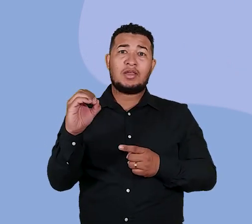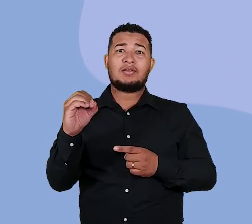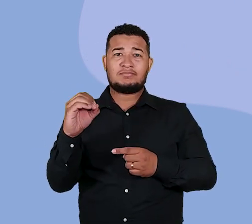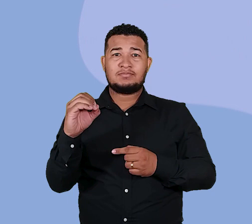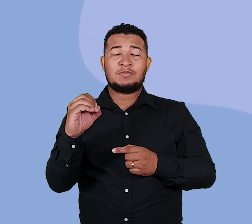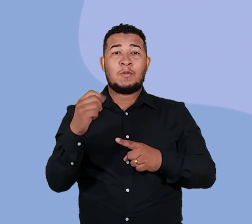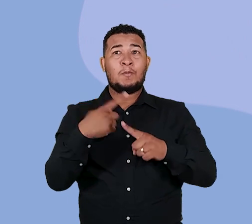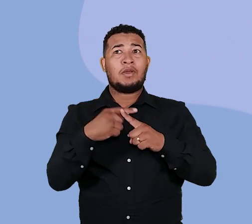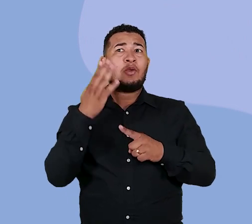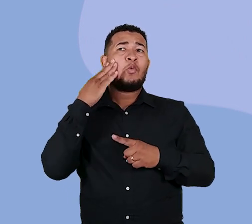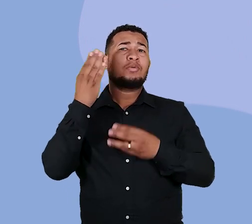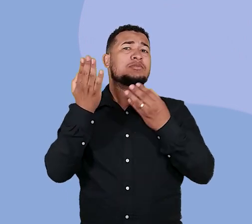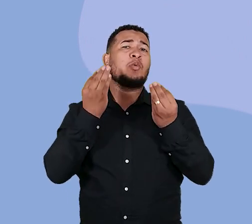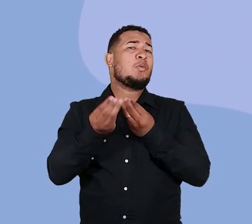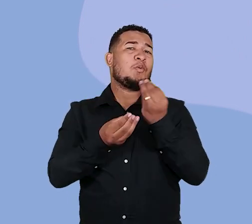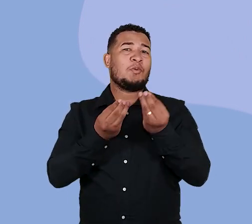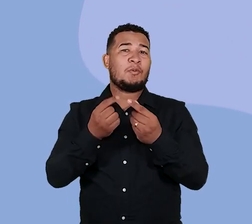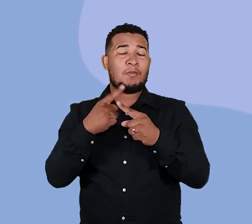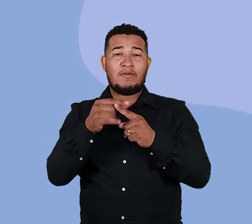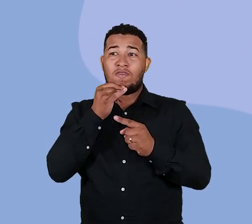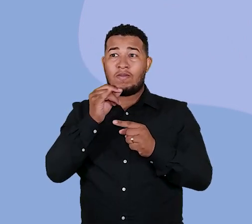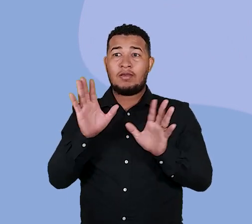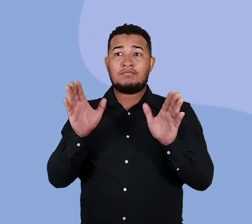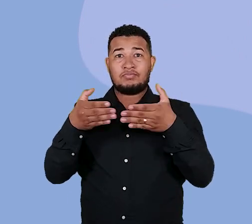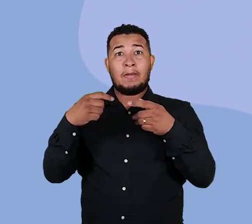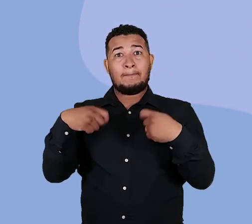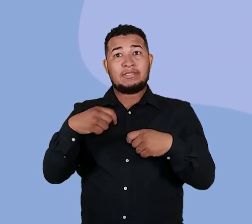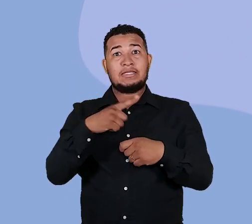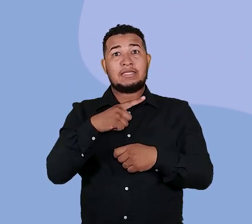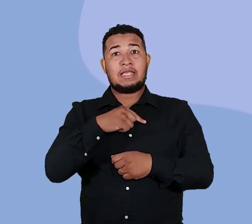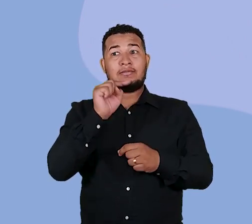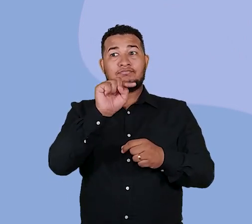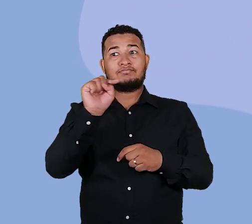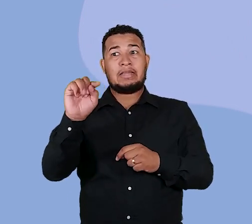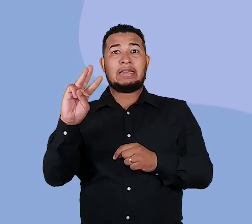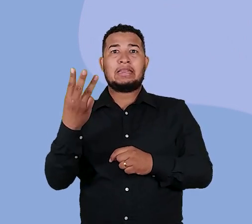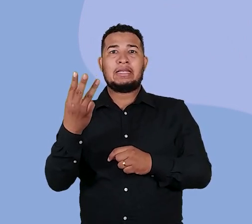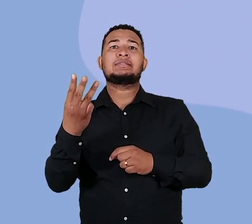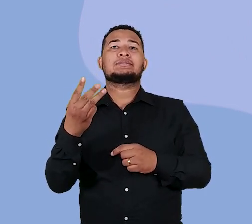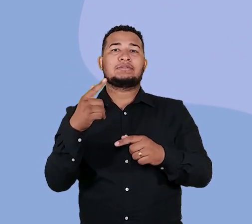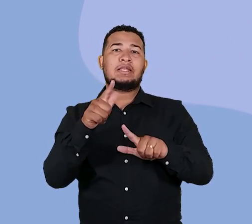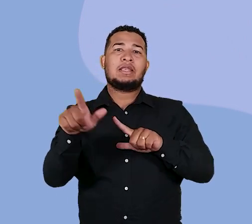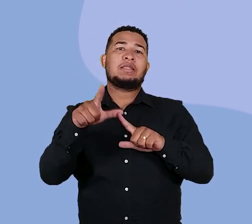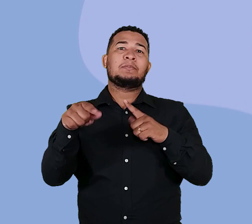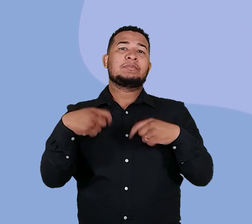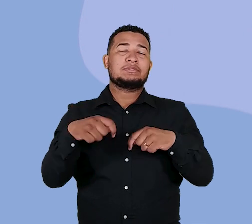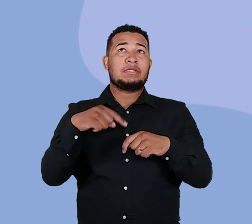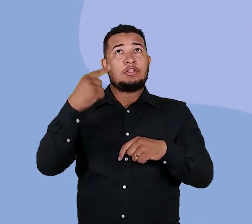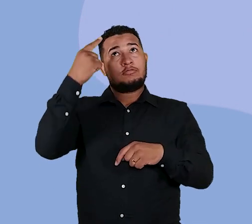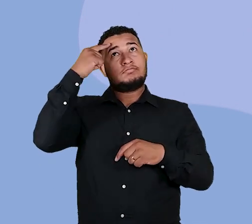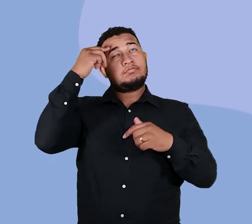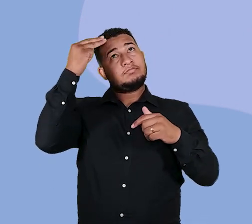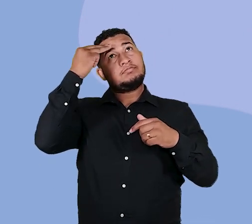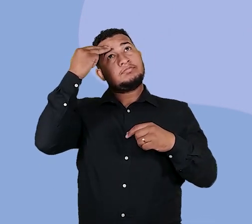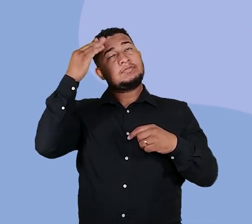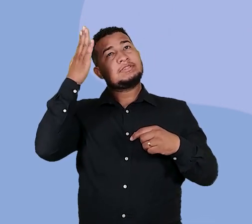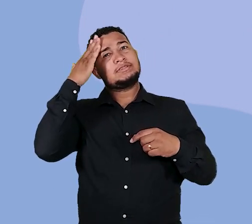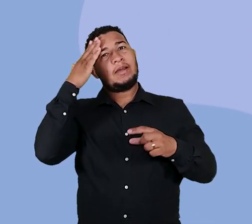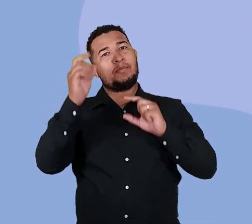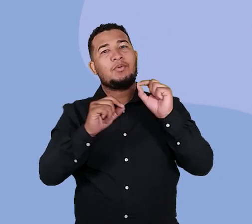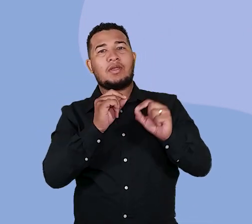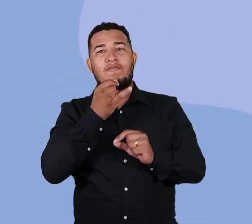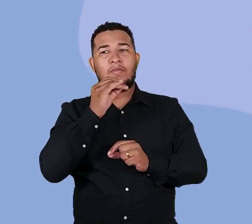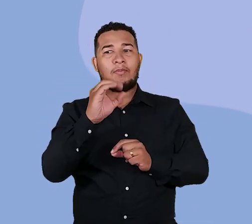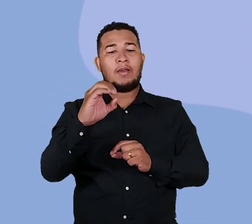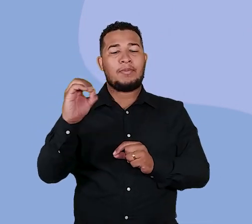zeros. Por que aí tem 2 zeros? Porque uma classe tem que ter 3 ordens, né, gente? Então você aí na sua mente já imagina